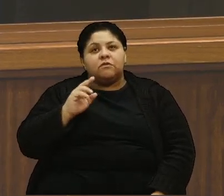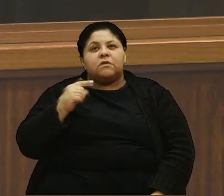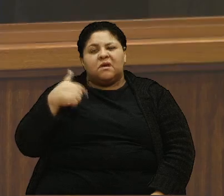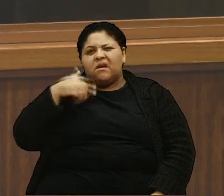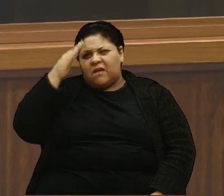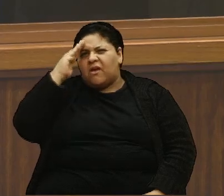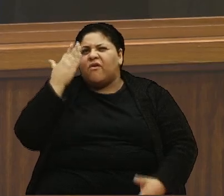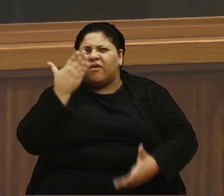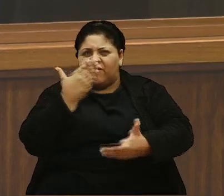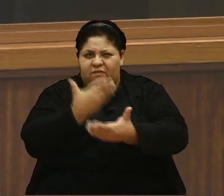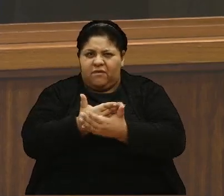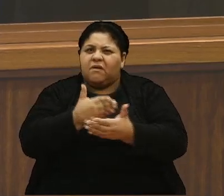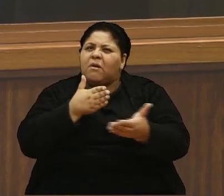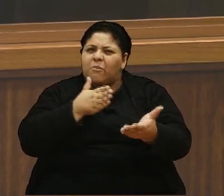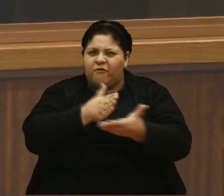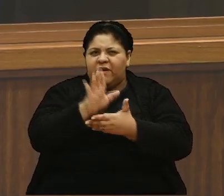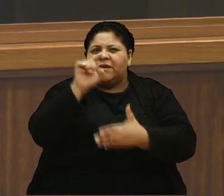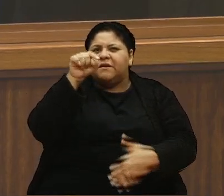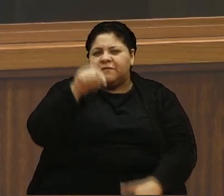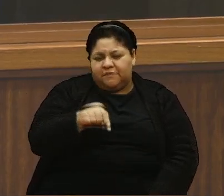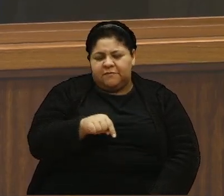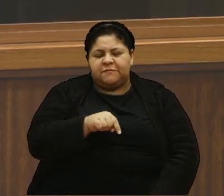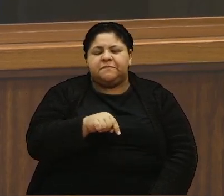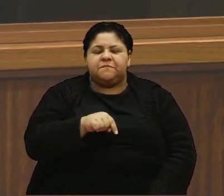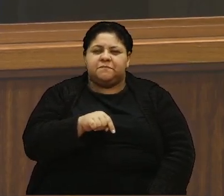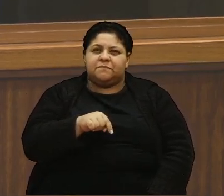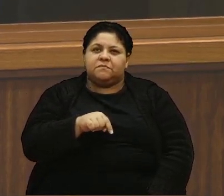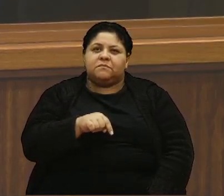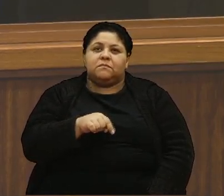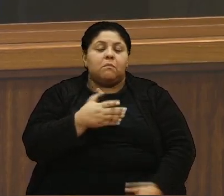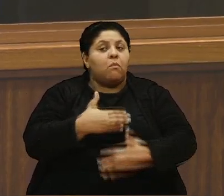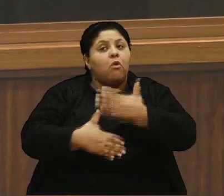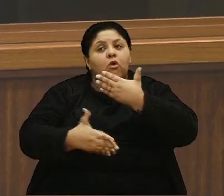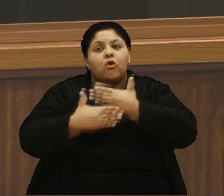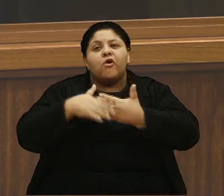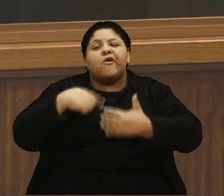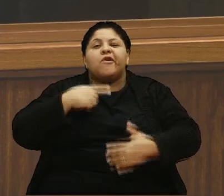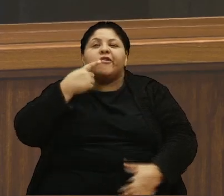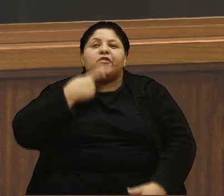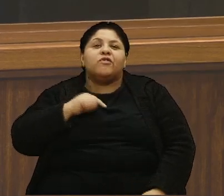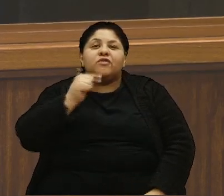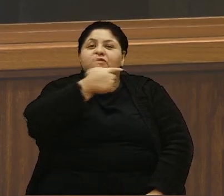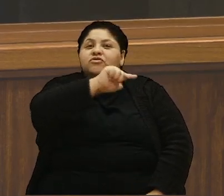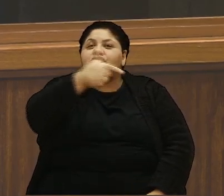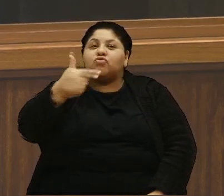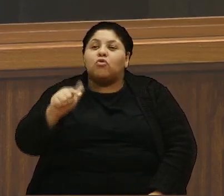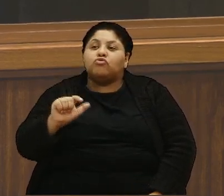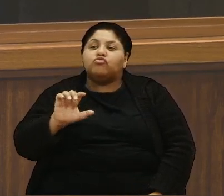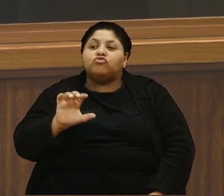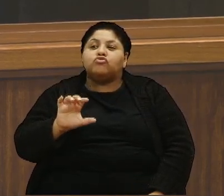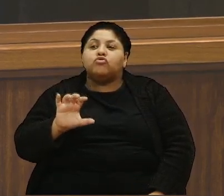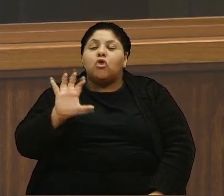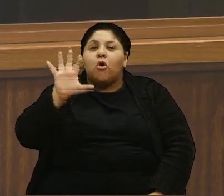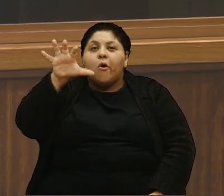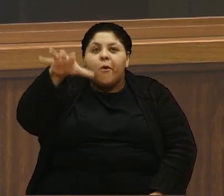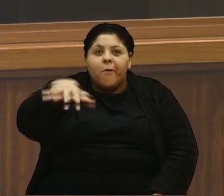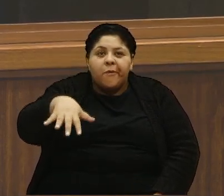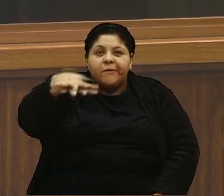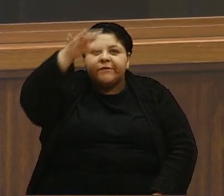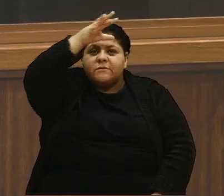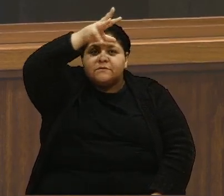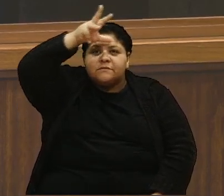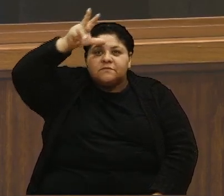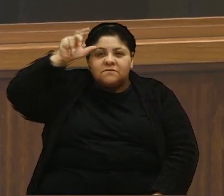tenho certeza que será aprovado por unanimidade, eu gostaria que outros órgãos do